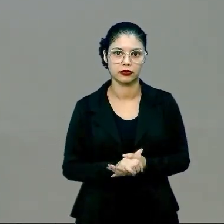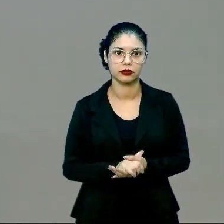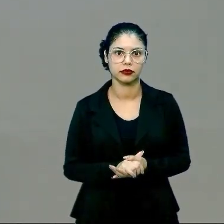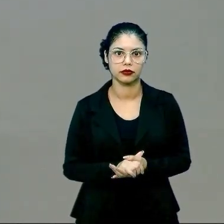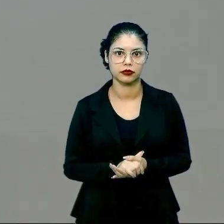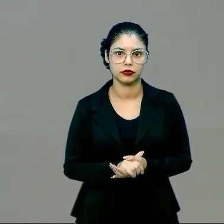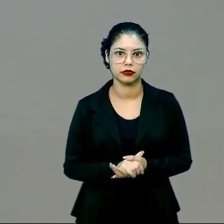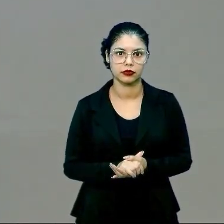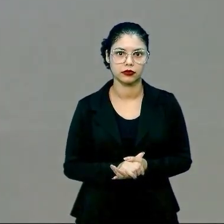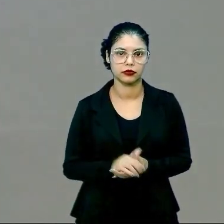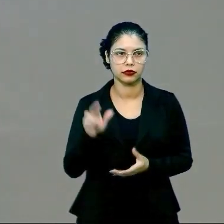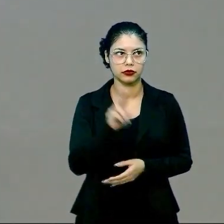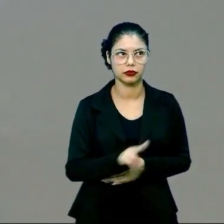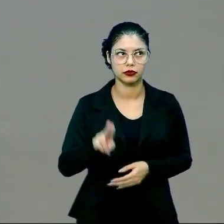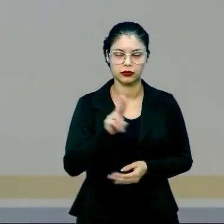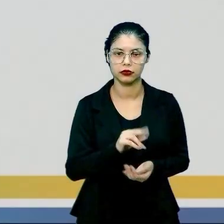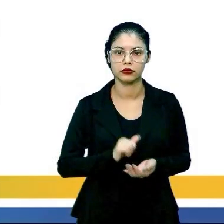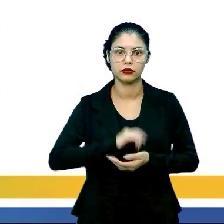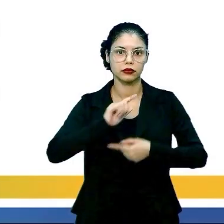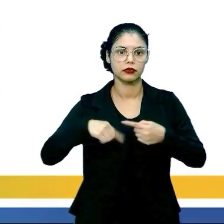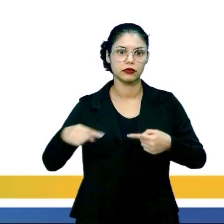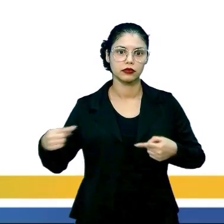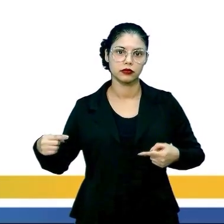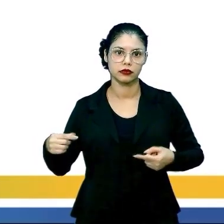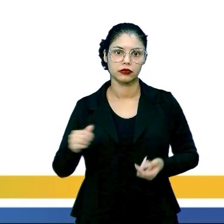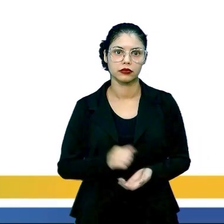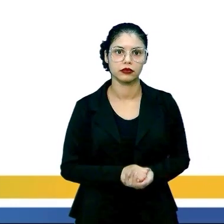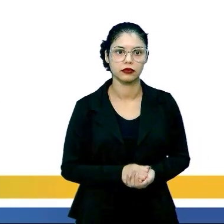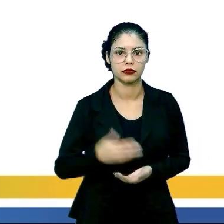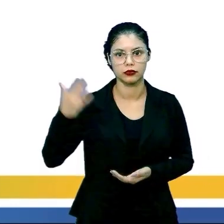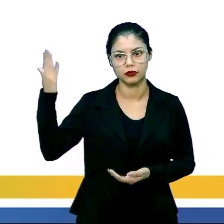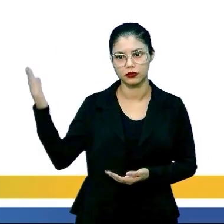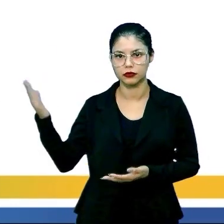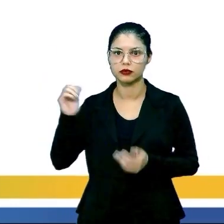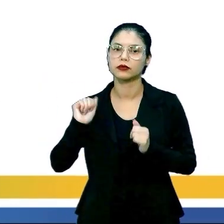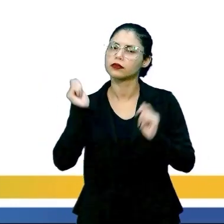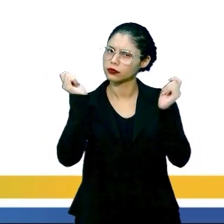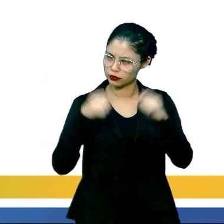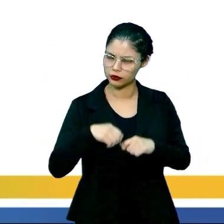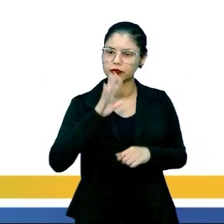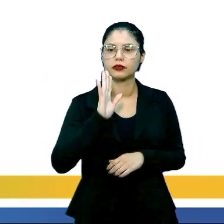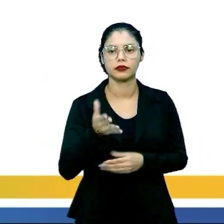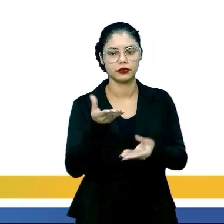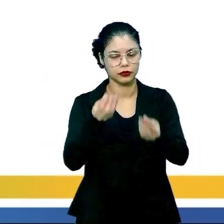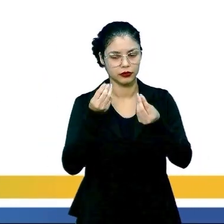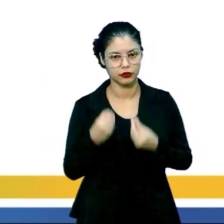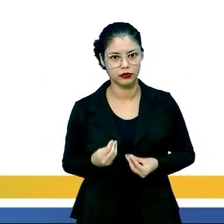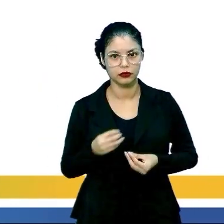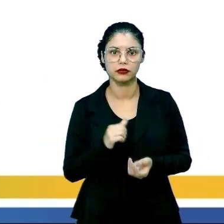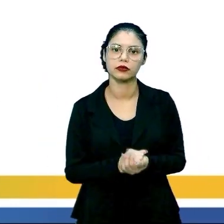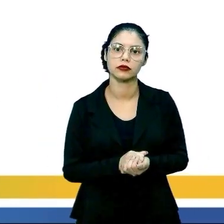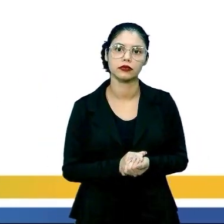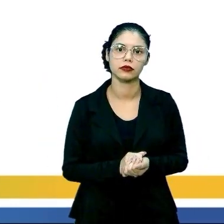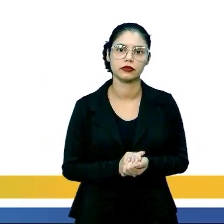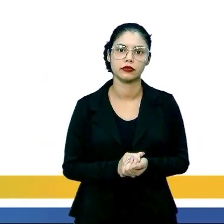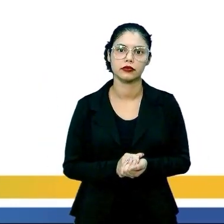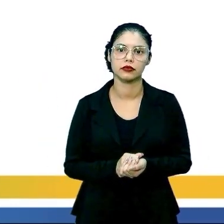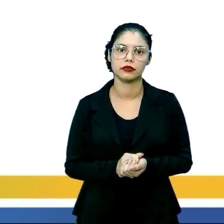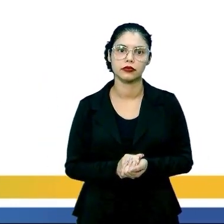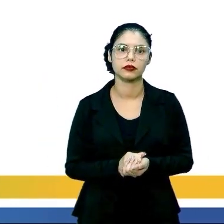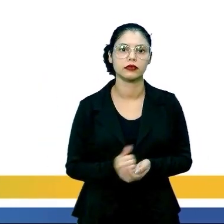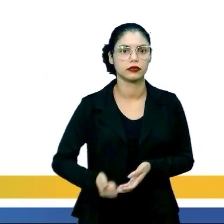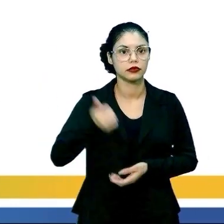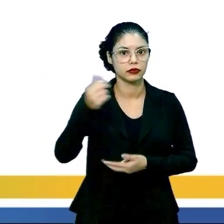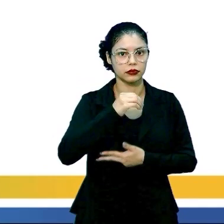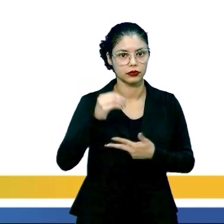né? Nós utilizamos o livro didático, que você provavelmente já recebeu, né? Da editora aí, a Prova